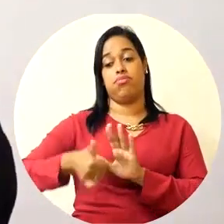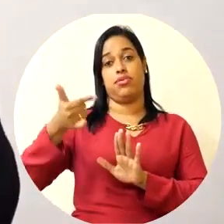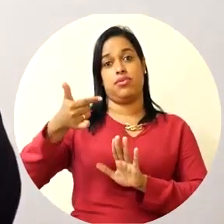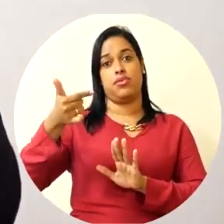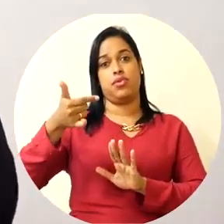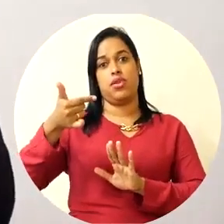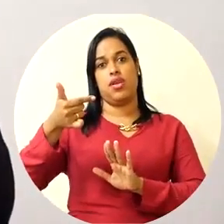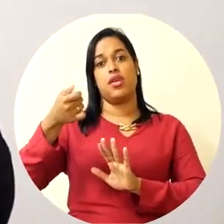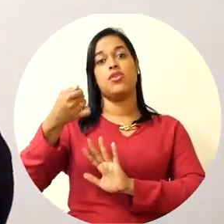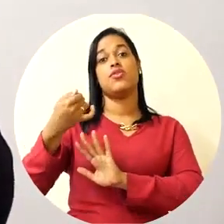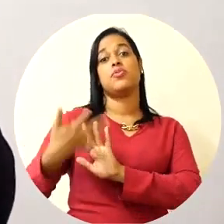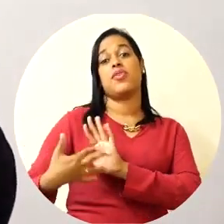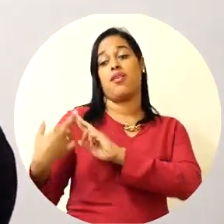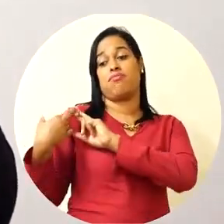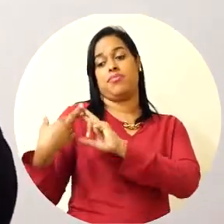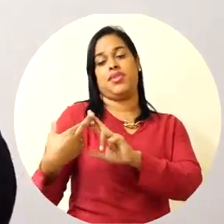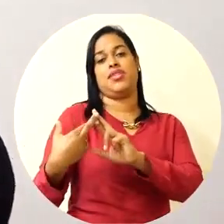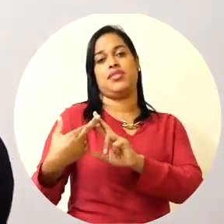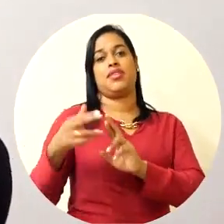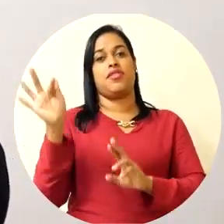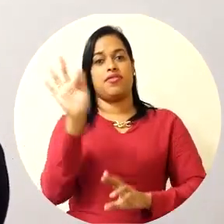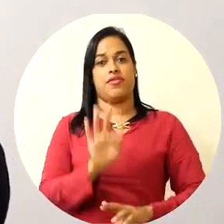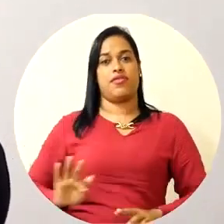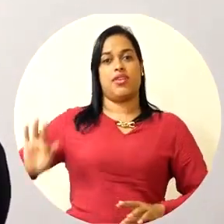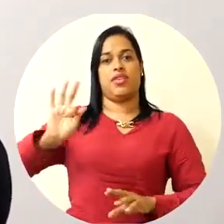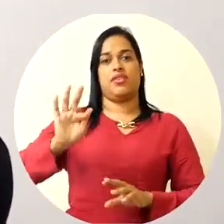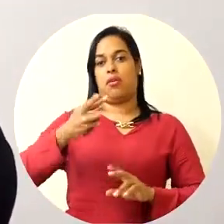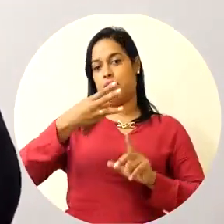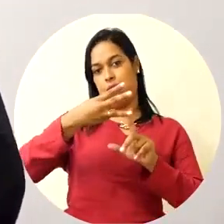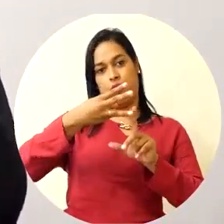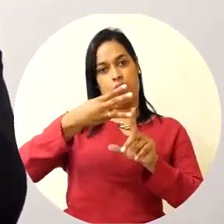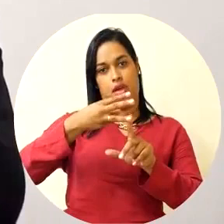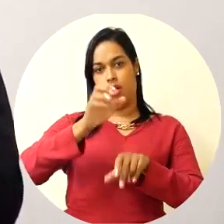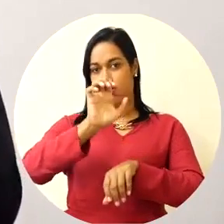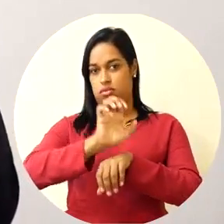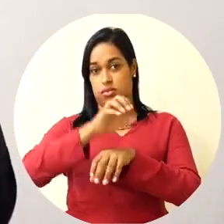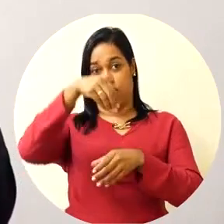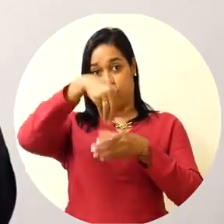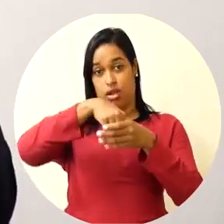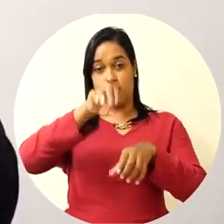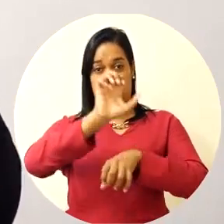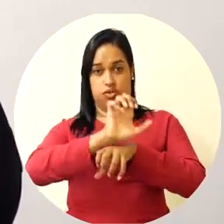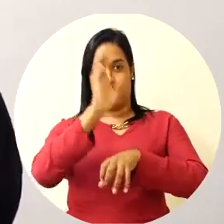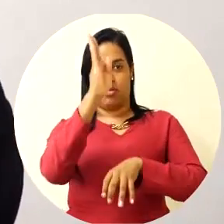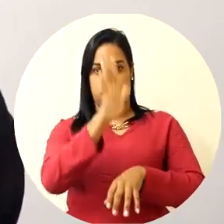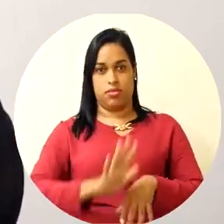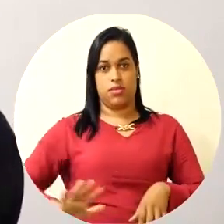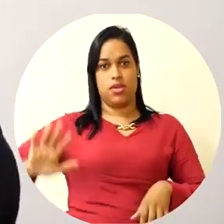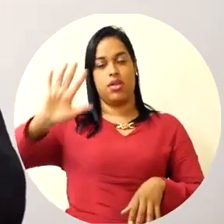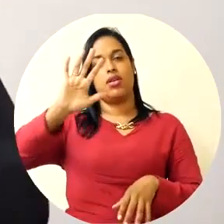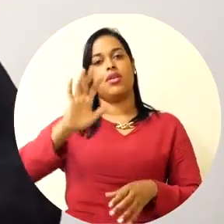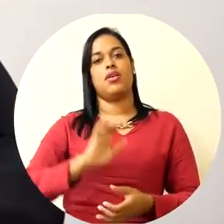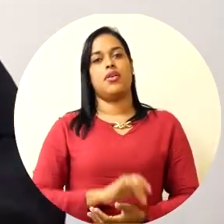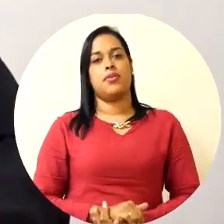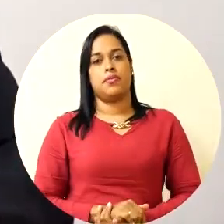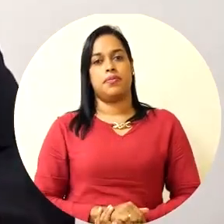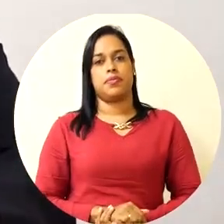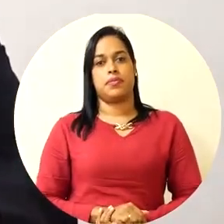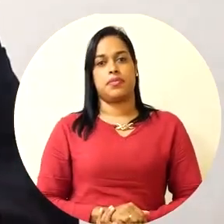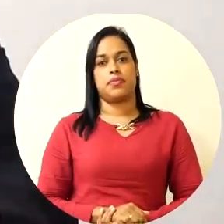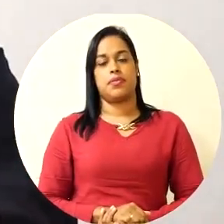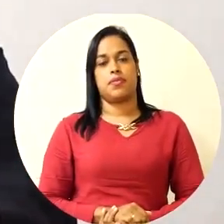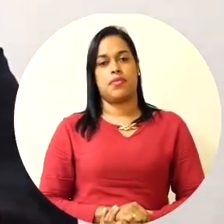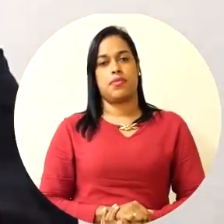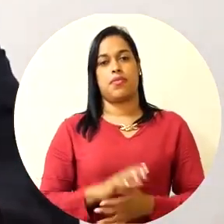de segundo grau que representam as federações, no mínimo 3 federações dentro do Estado brasileiro, tá